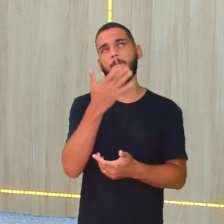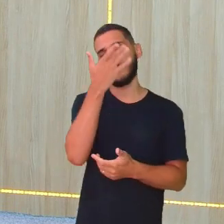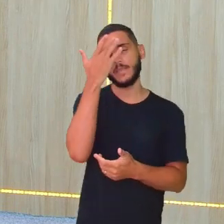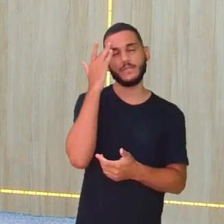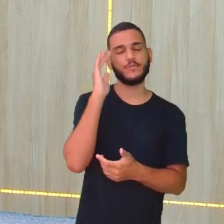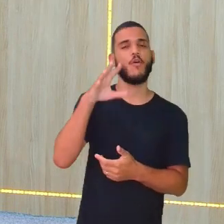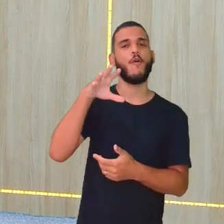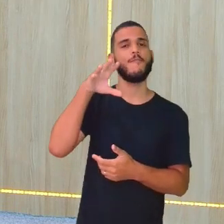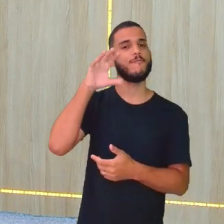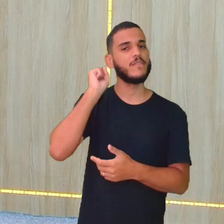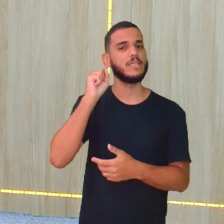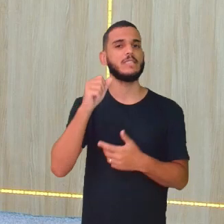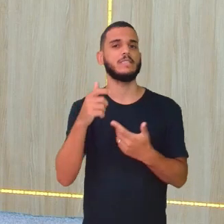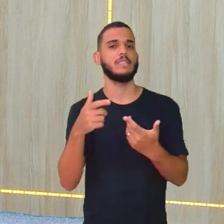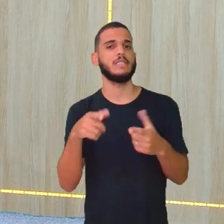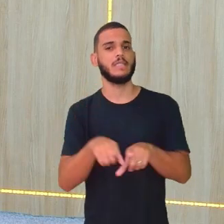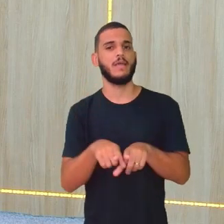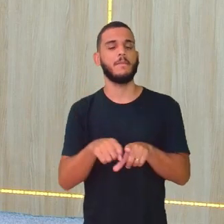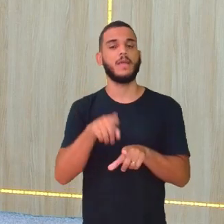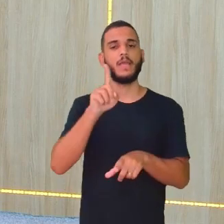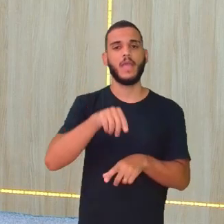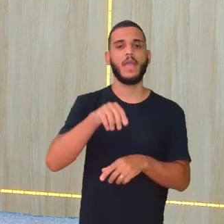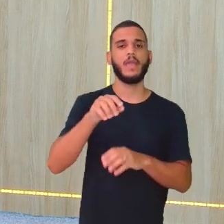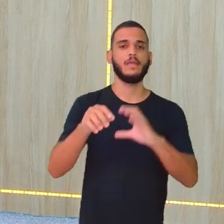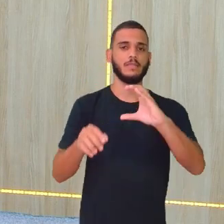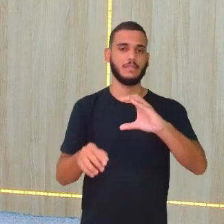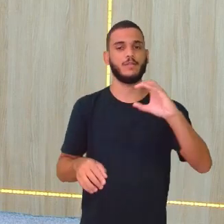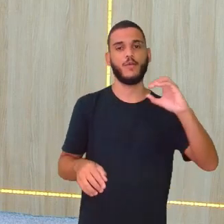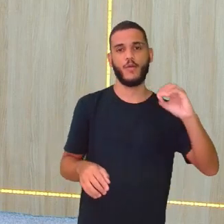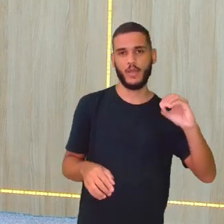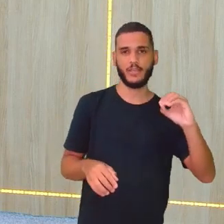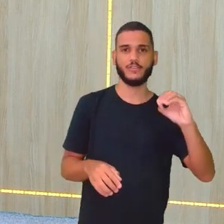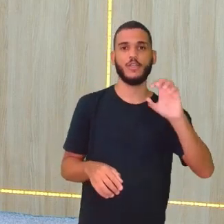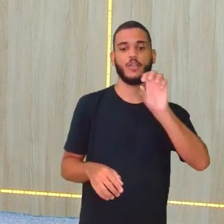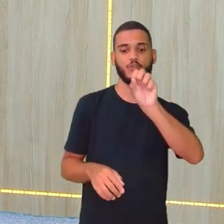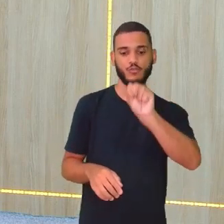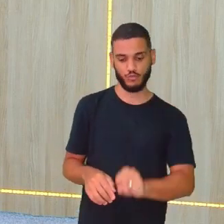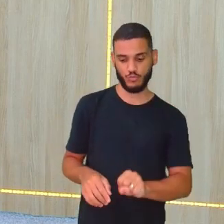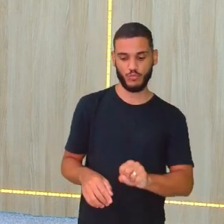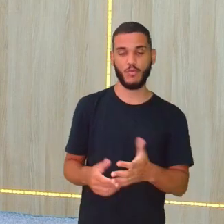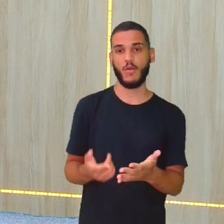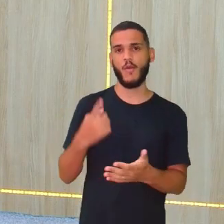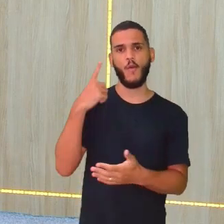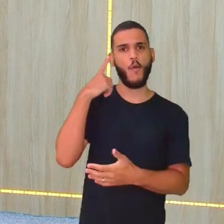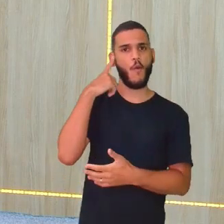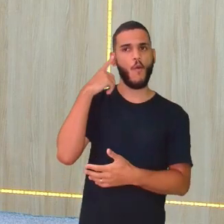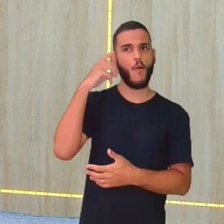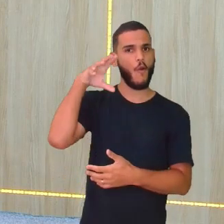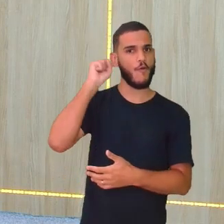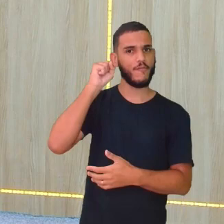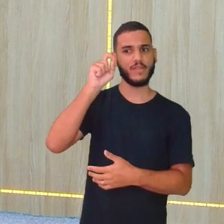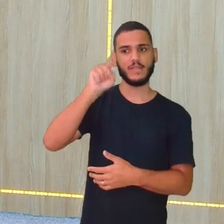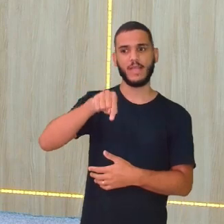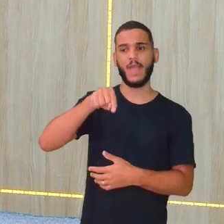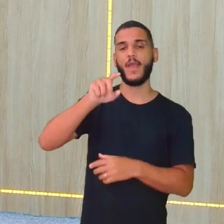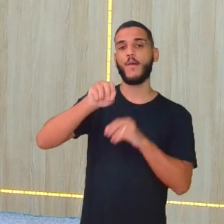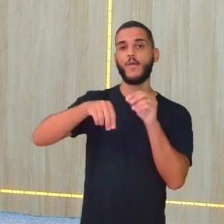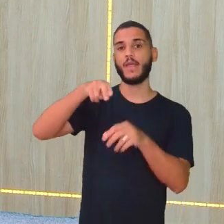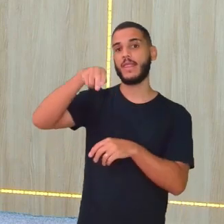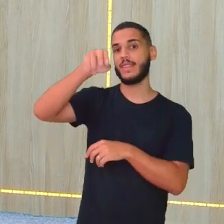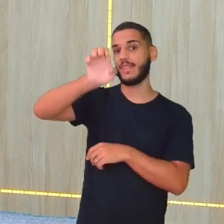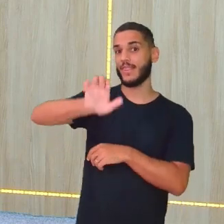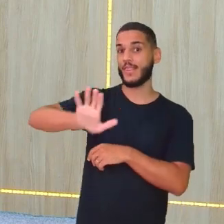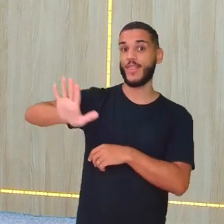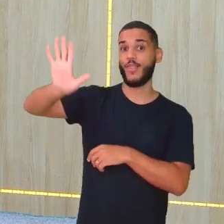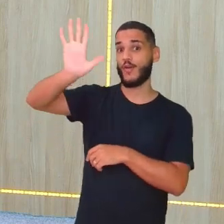espectadores, sempre é da região centro-oeste e sul. Que interessante. E não do nordeste. Eu gosto muito disso, porque existe um